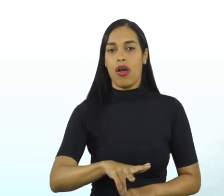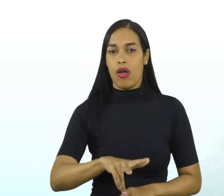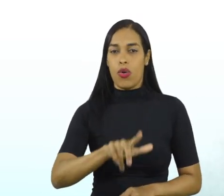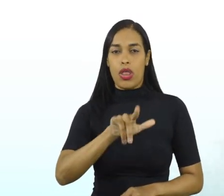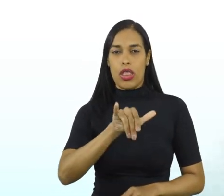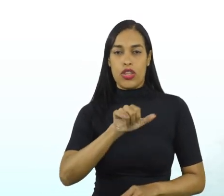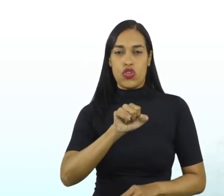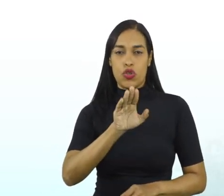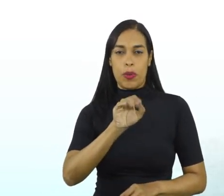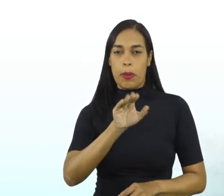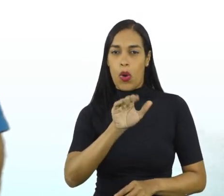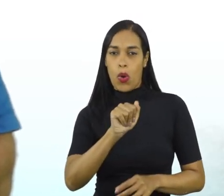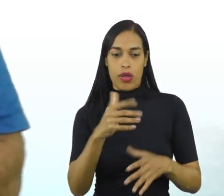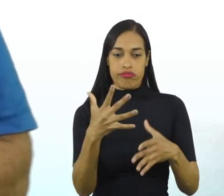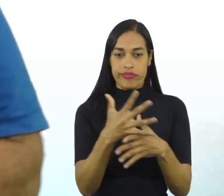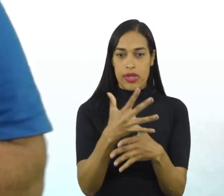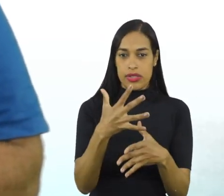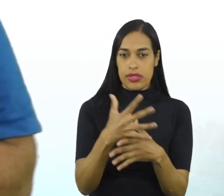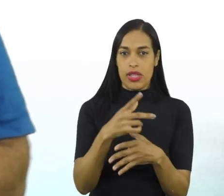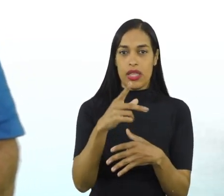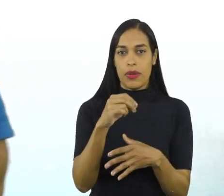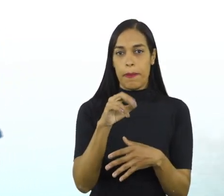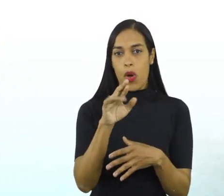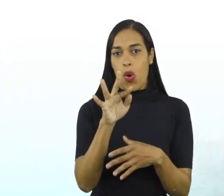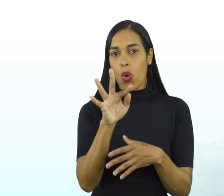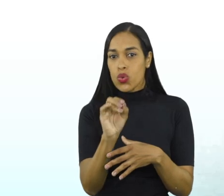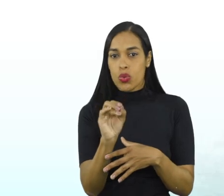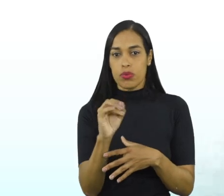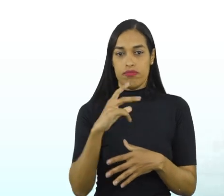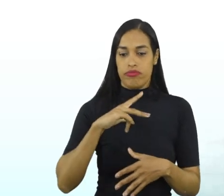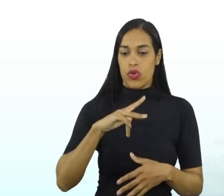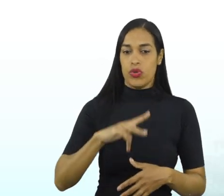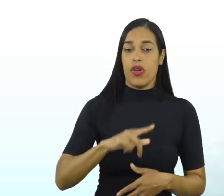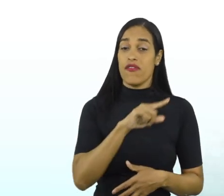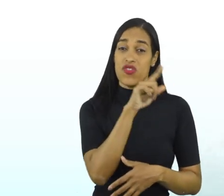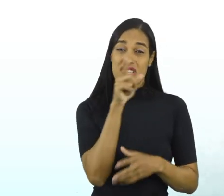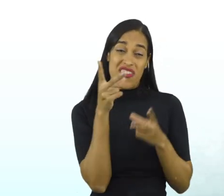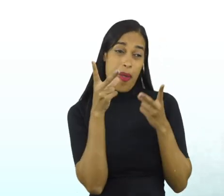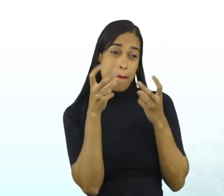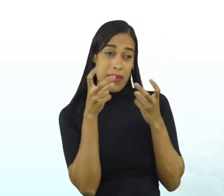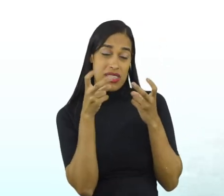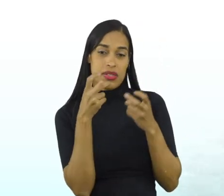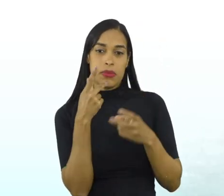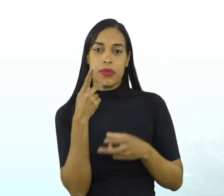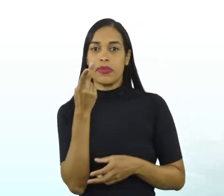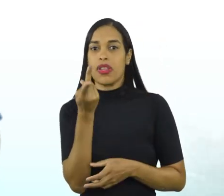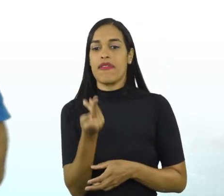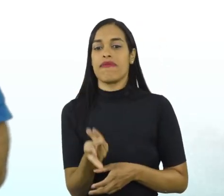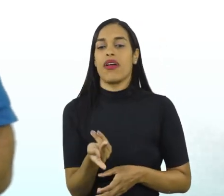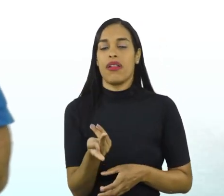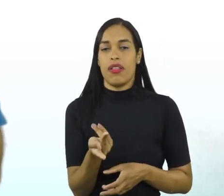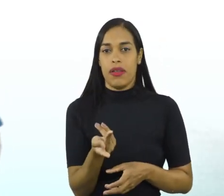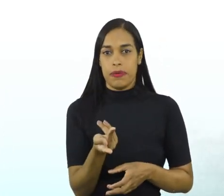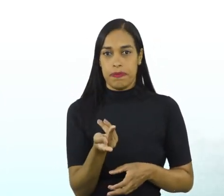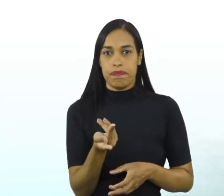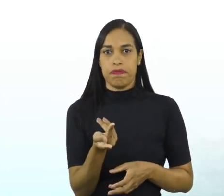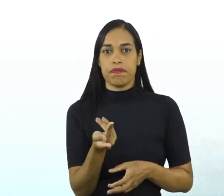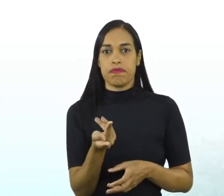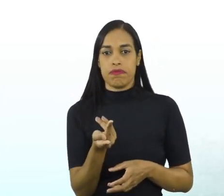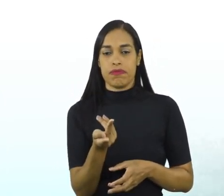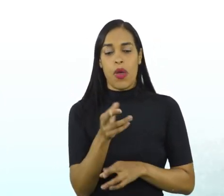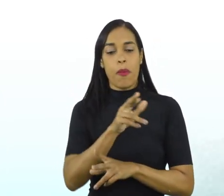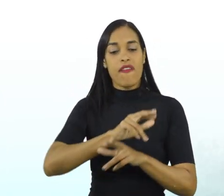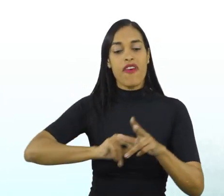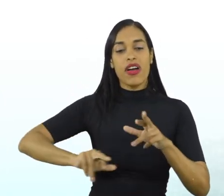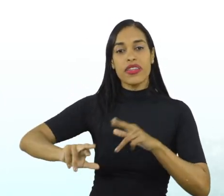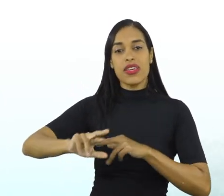Nasceu lá em Lisboa, na cidade do Porto, nasceu em Portugal. Então você vai perceber pela fala, pelo falar. Então